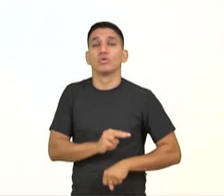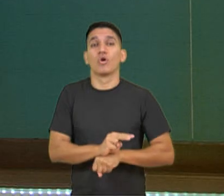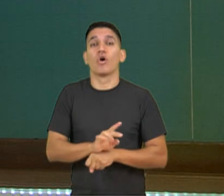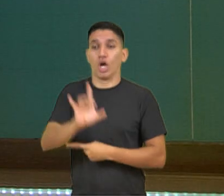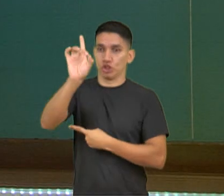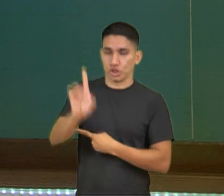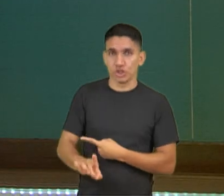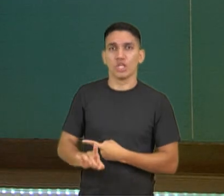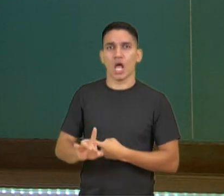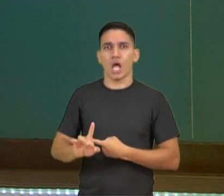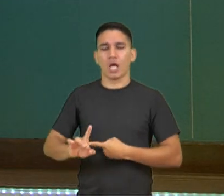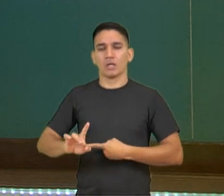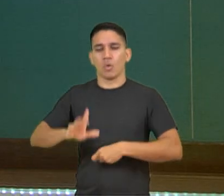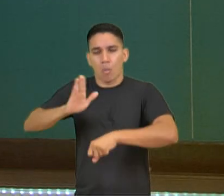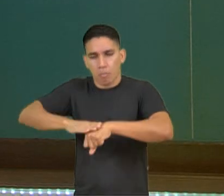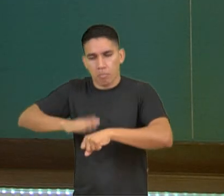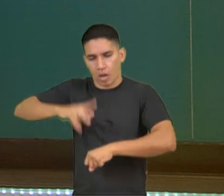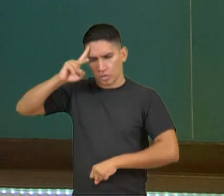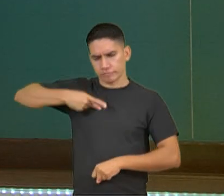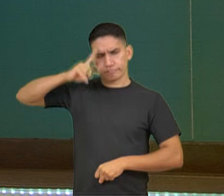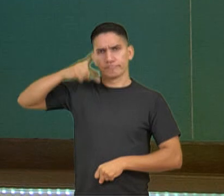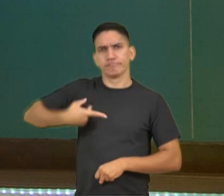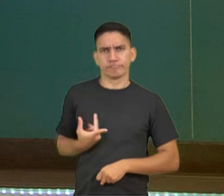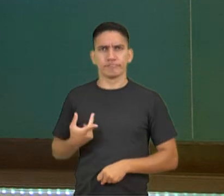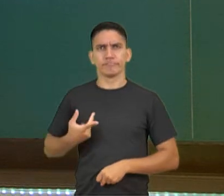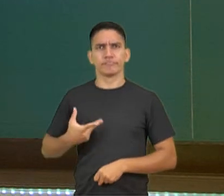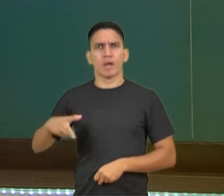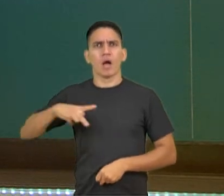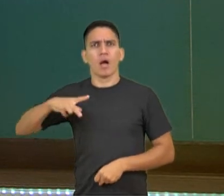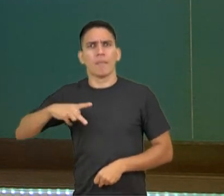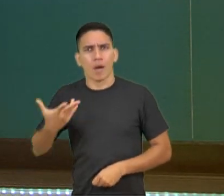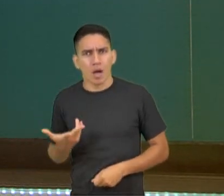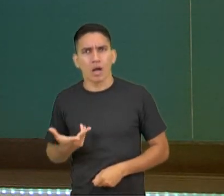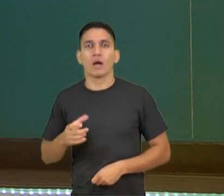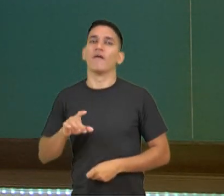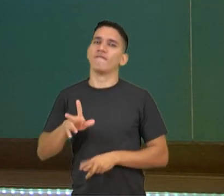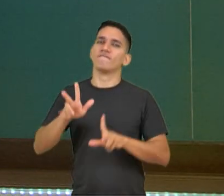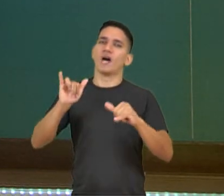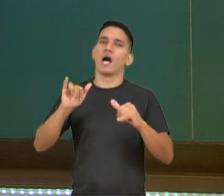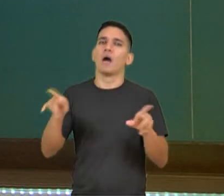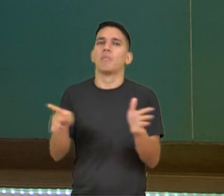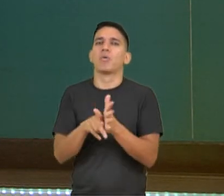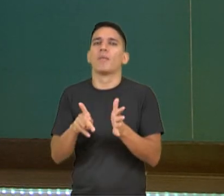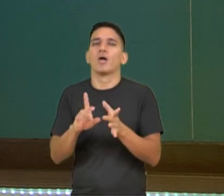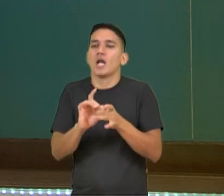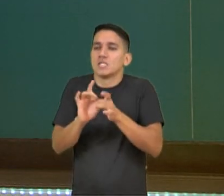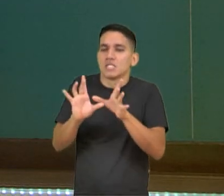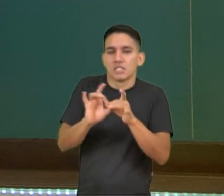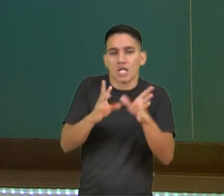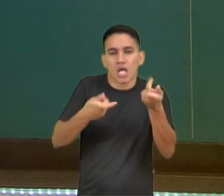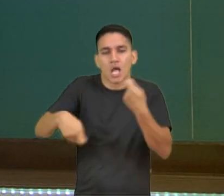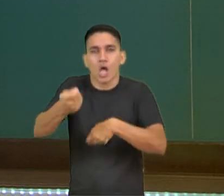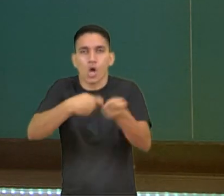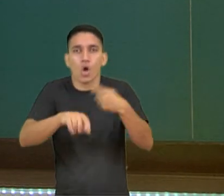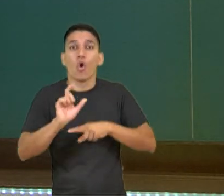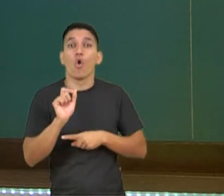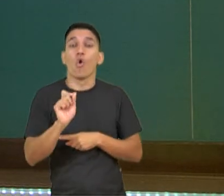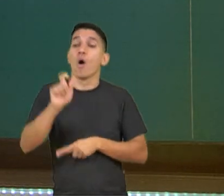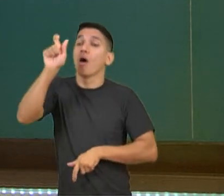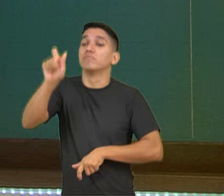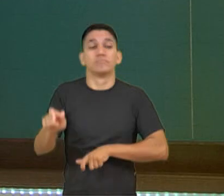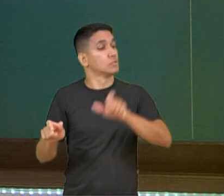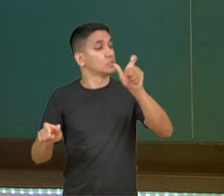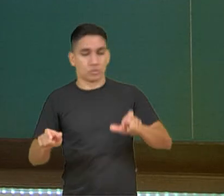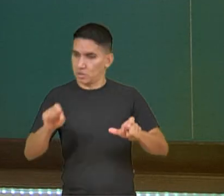privada. Napoleão Bonaparte vai trabalhar muito sobre os conceitos do liberalismo econômico, onde a liberdade do indivíduo e